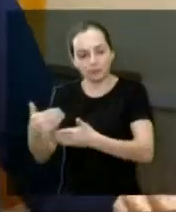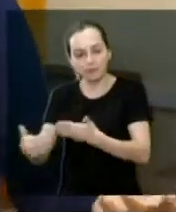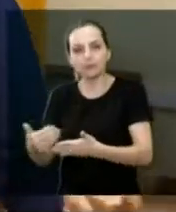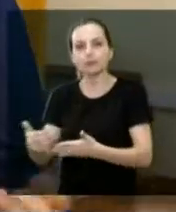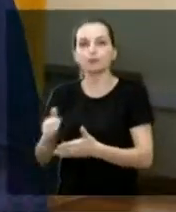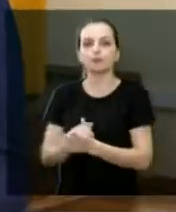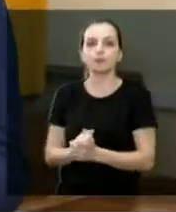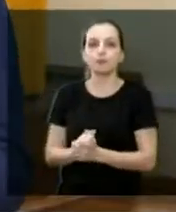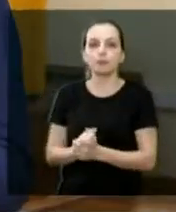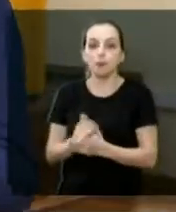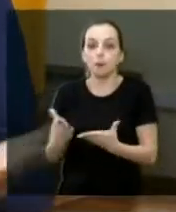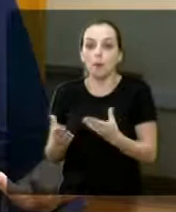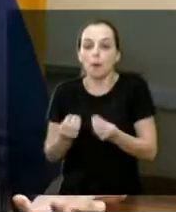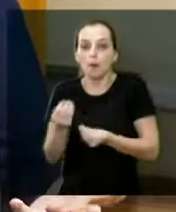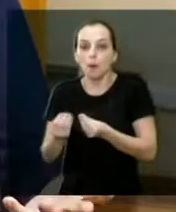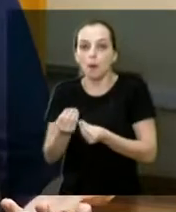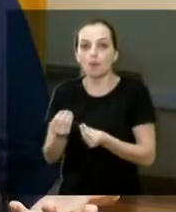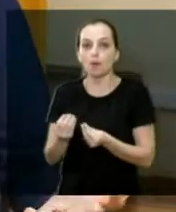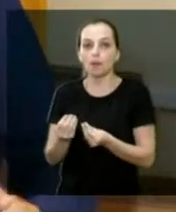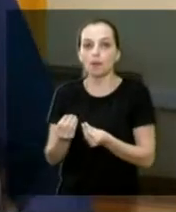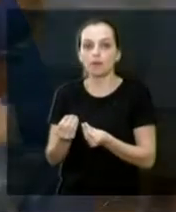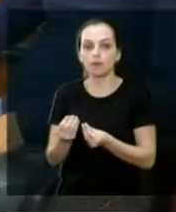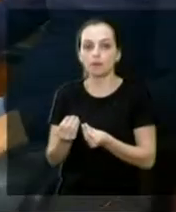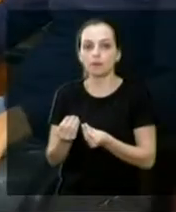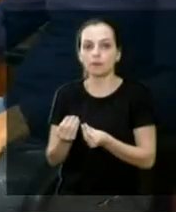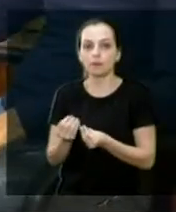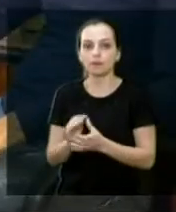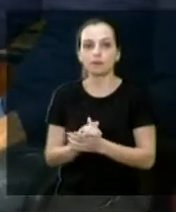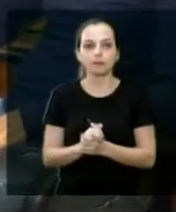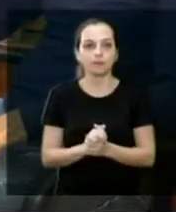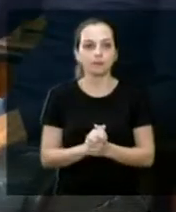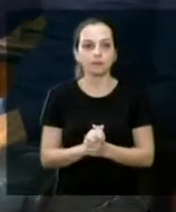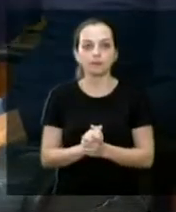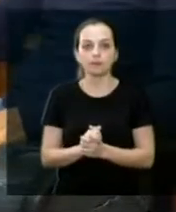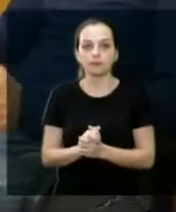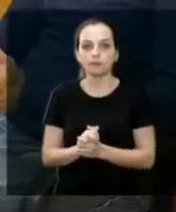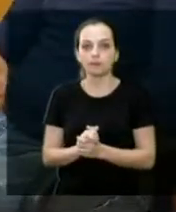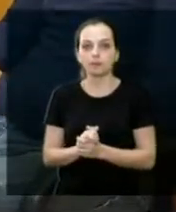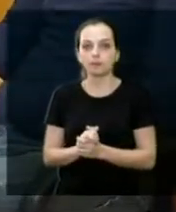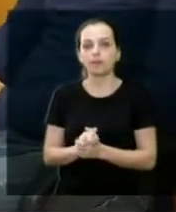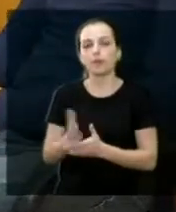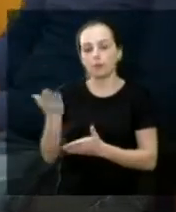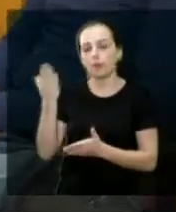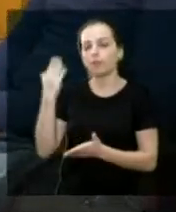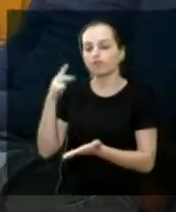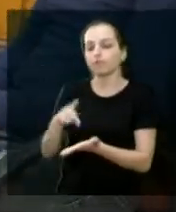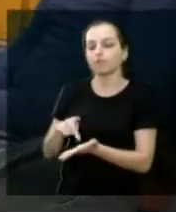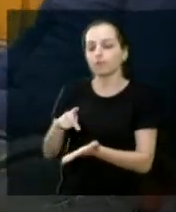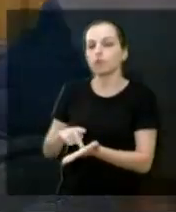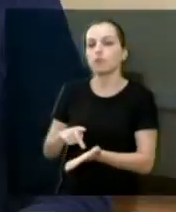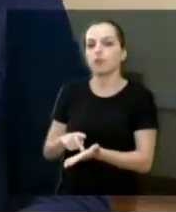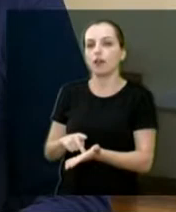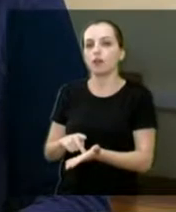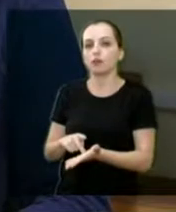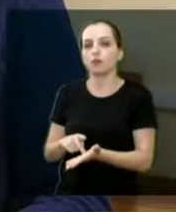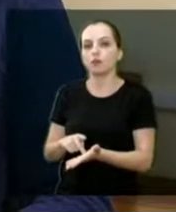grande palavrão, mas não é usual. É. Não, hoje não é, sim, né? Sim, naquela época já era mais, né?